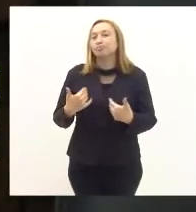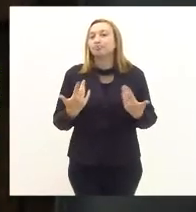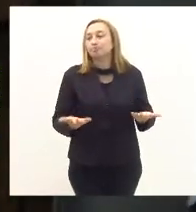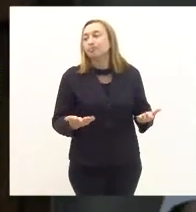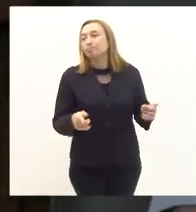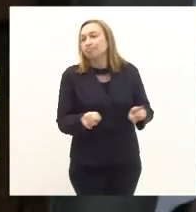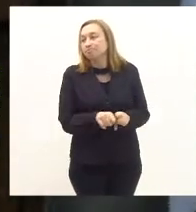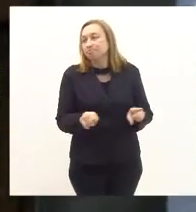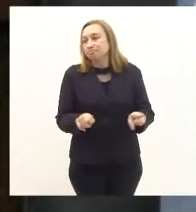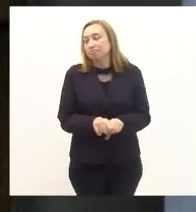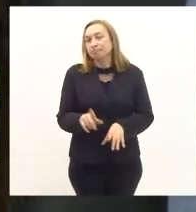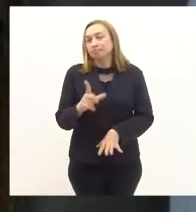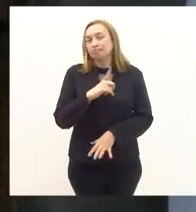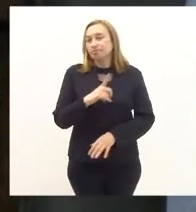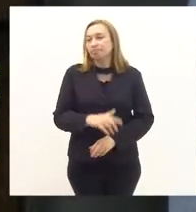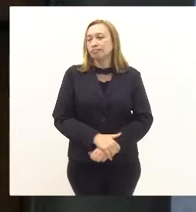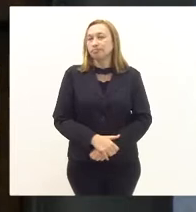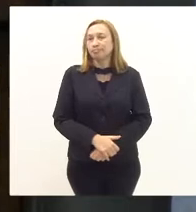Temos...